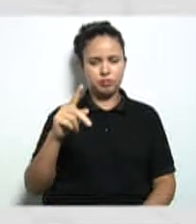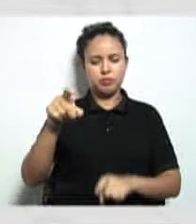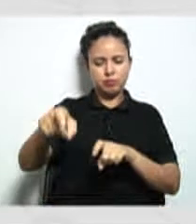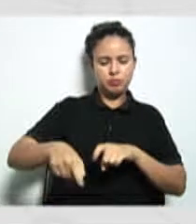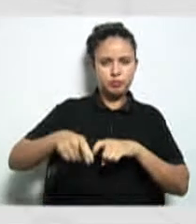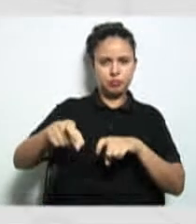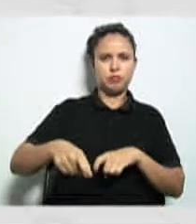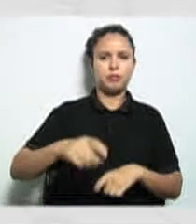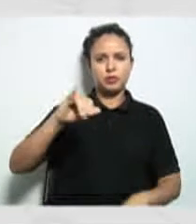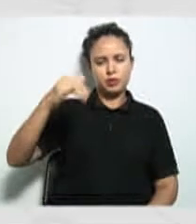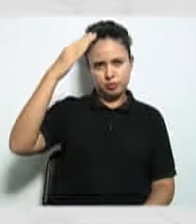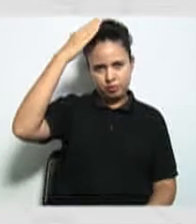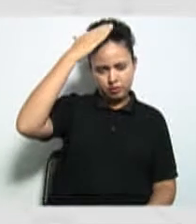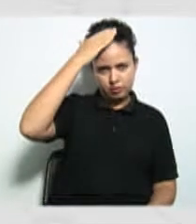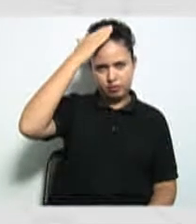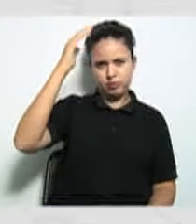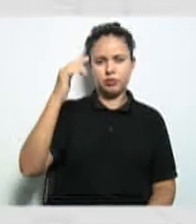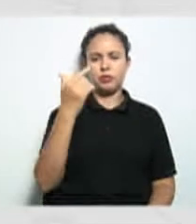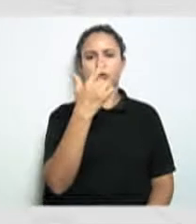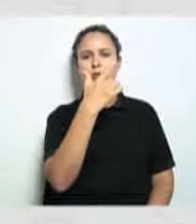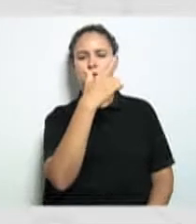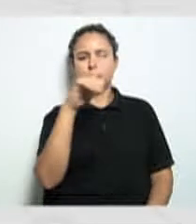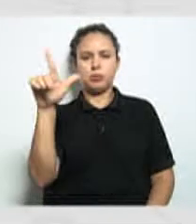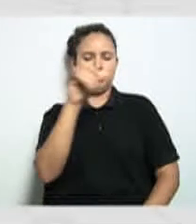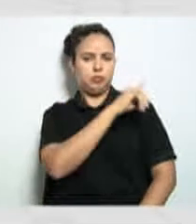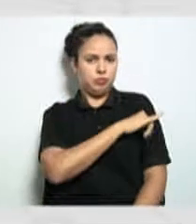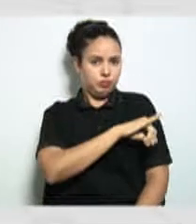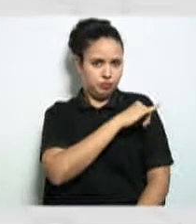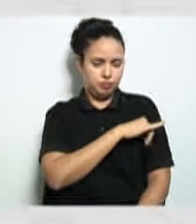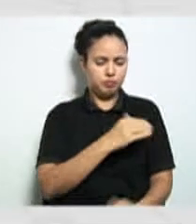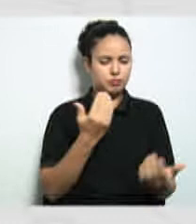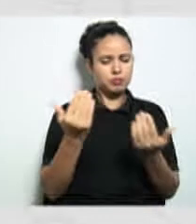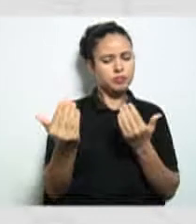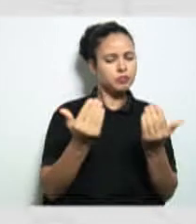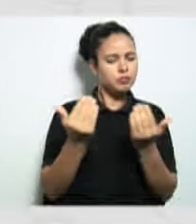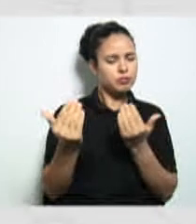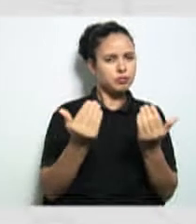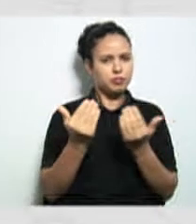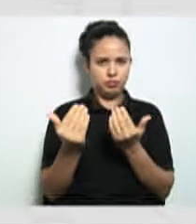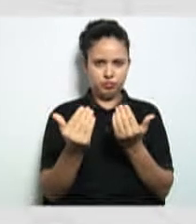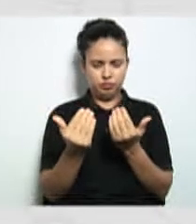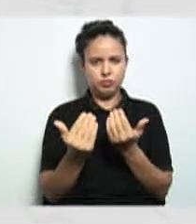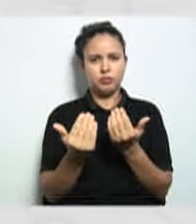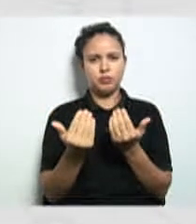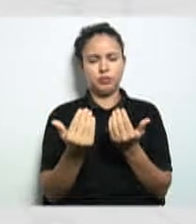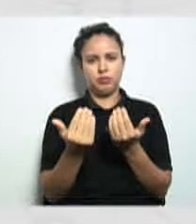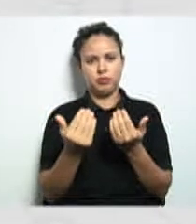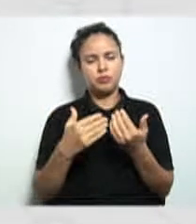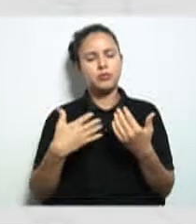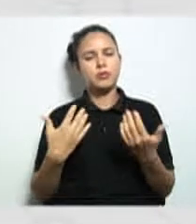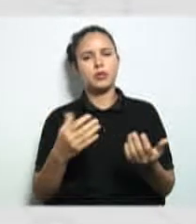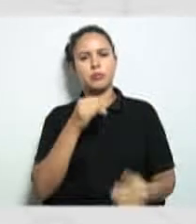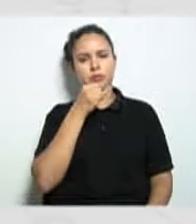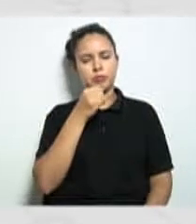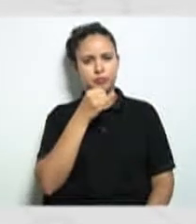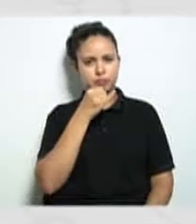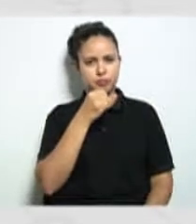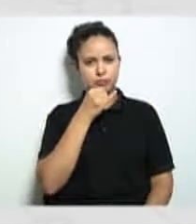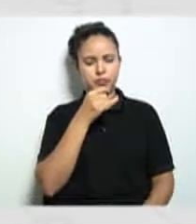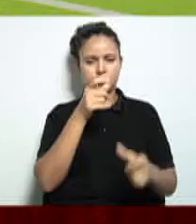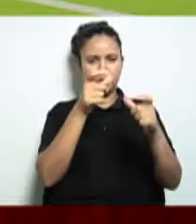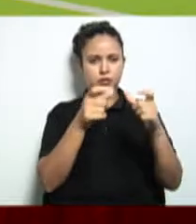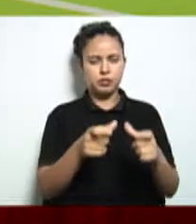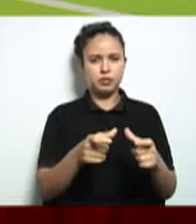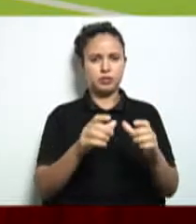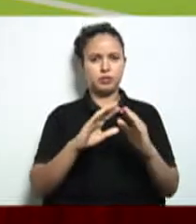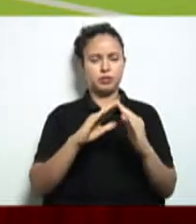uma lá perto da escola indígena Rosana, Cinta Larga, em Espigão do Oeste, outra lá na região da